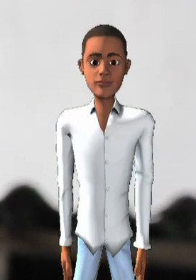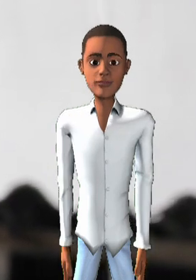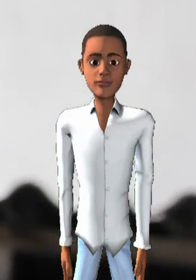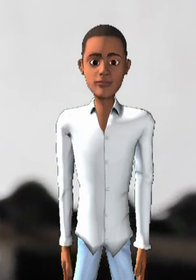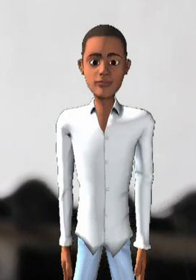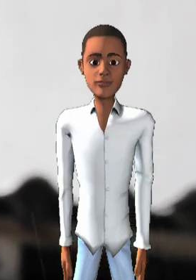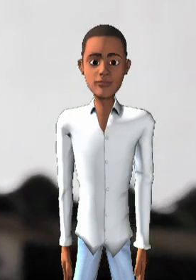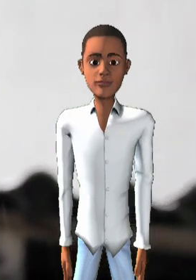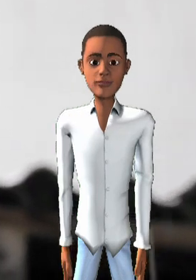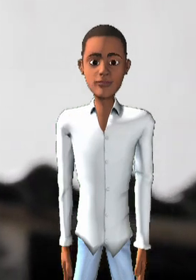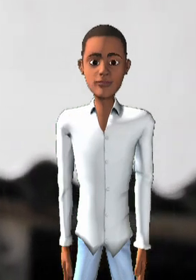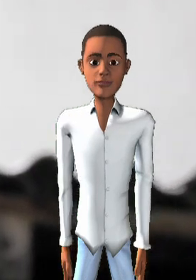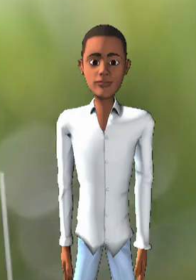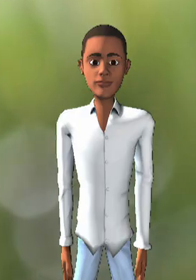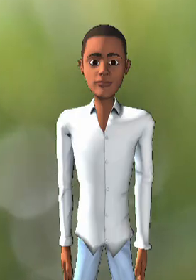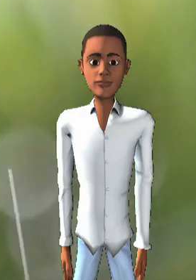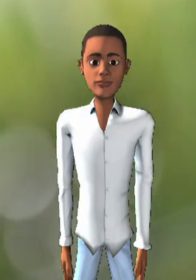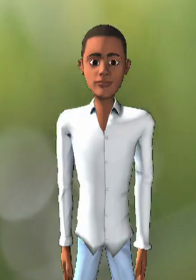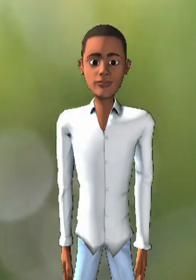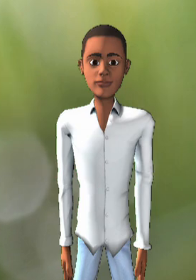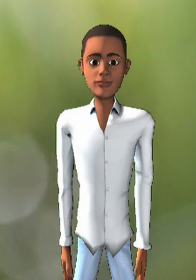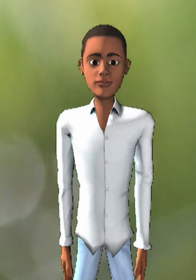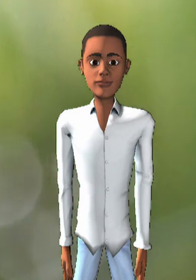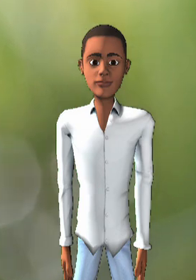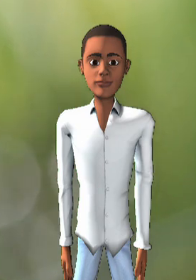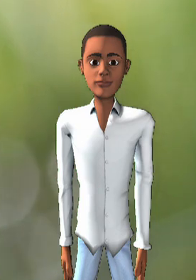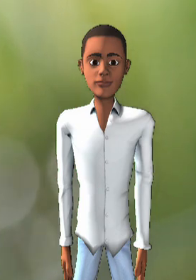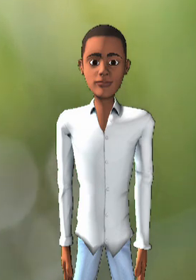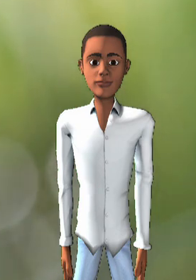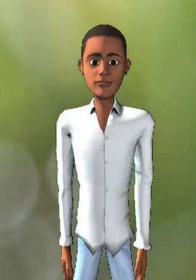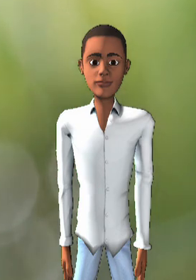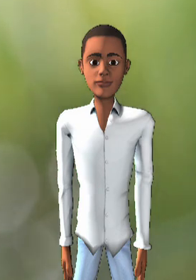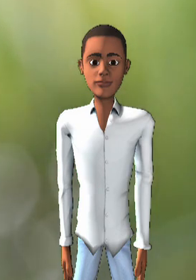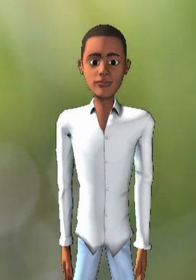Gotas escorrem pelo telhado ondulado.